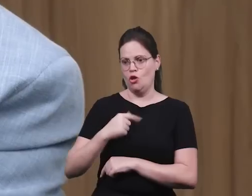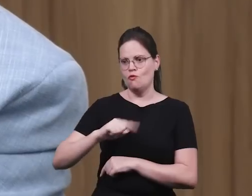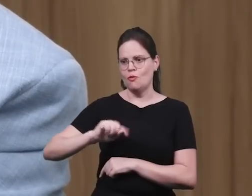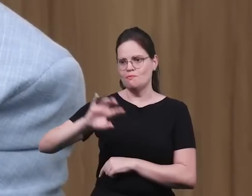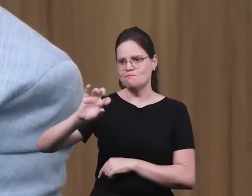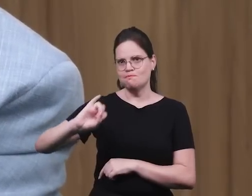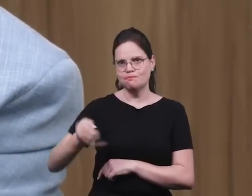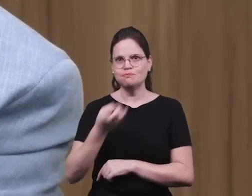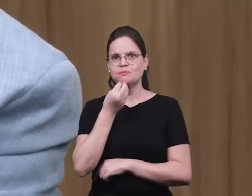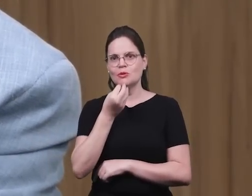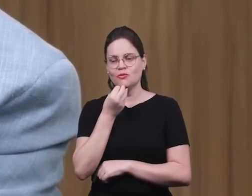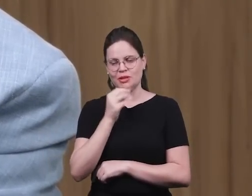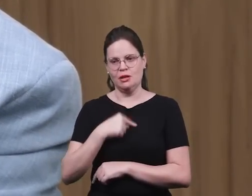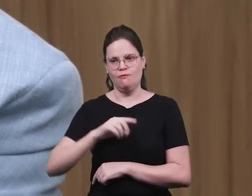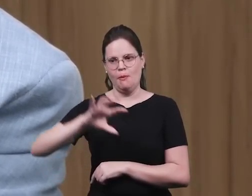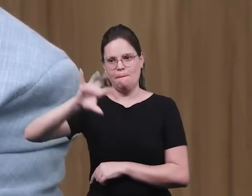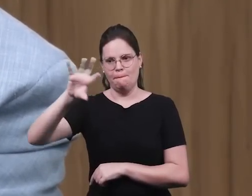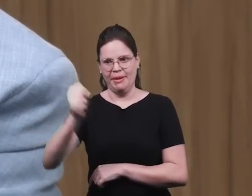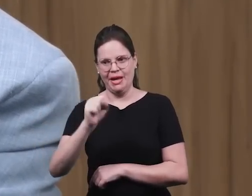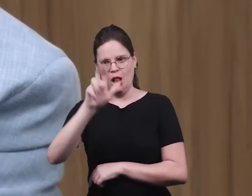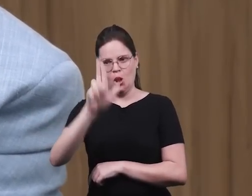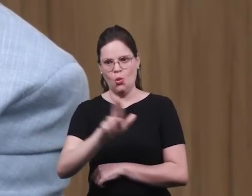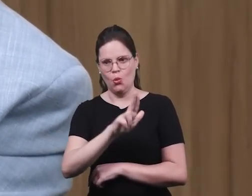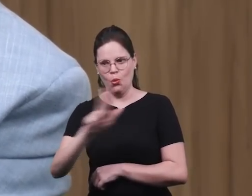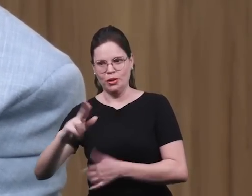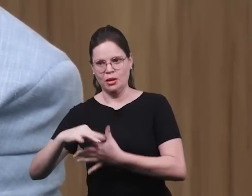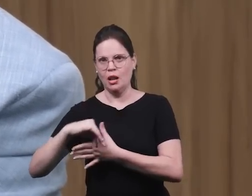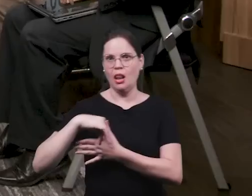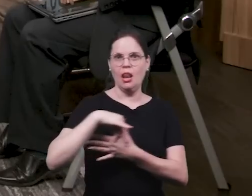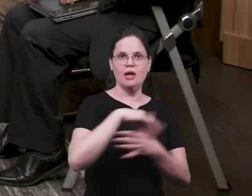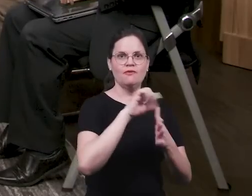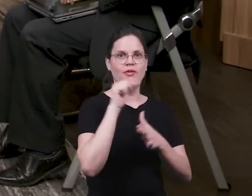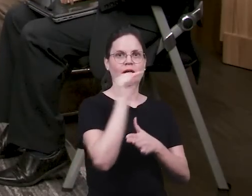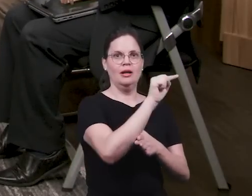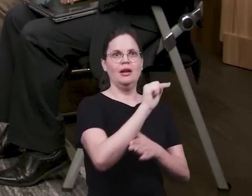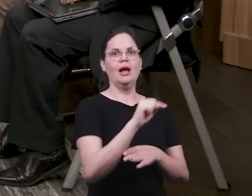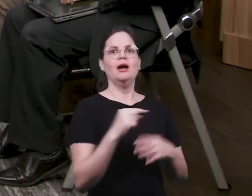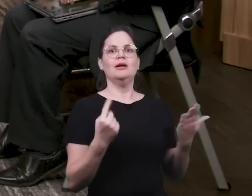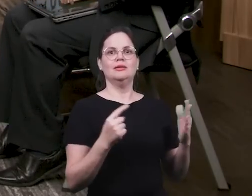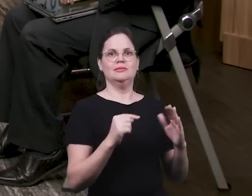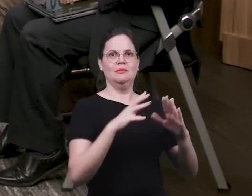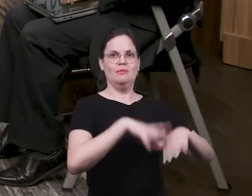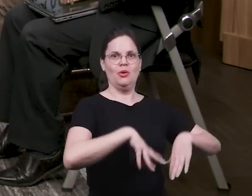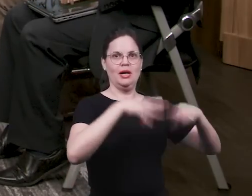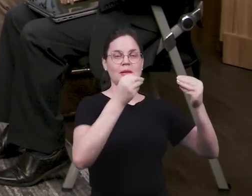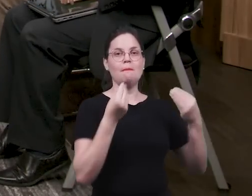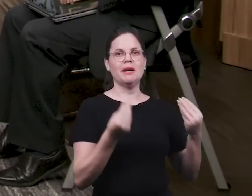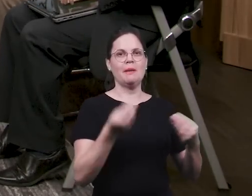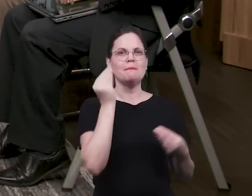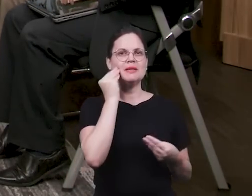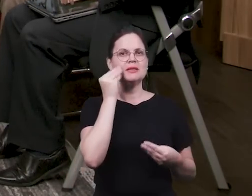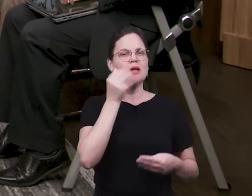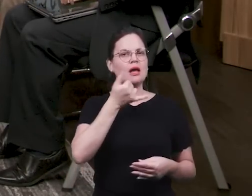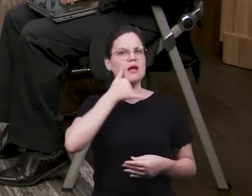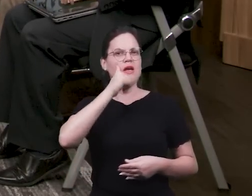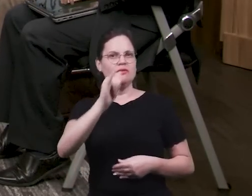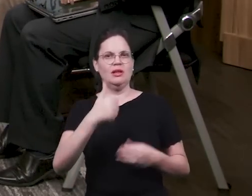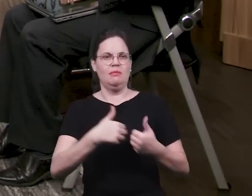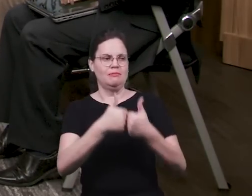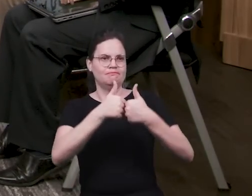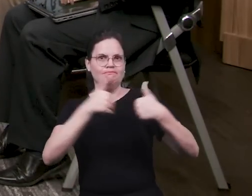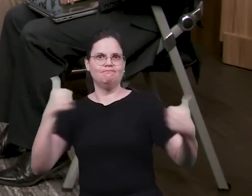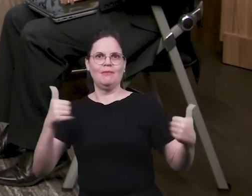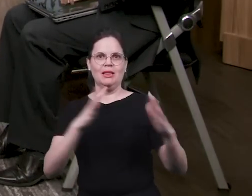usou politicamente Lutero na tradução da Bíblia para se desvincular, entendeu? Da